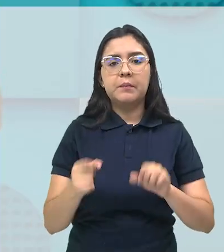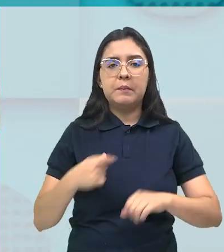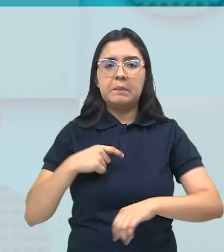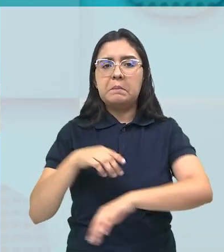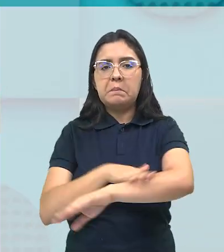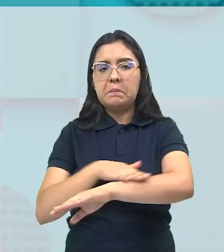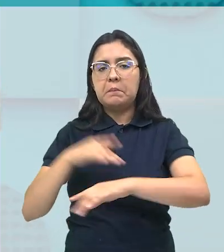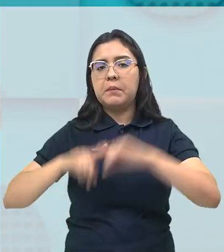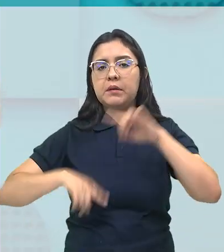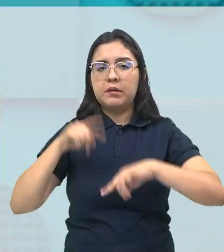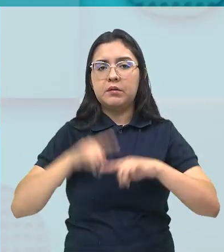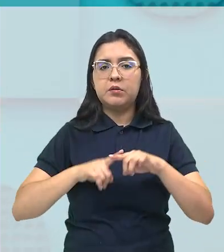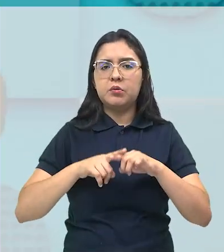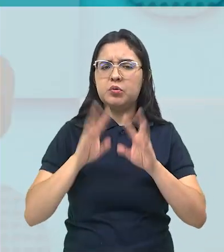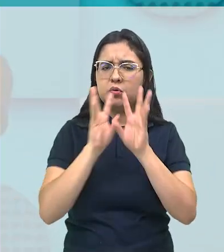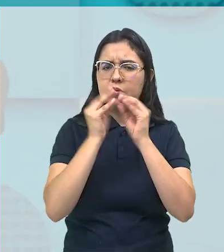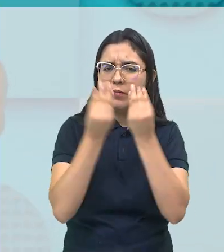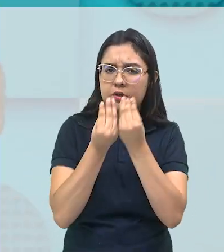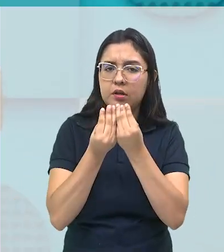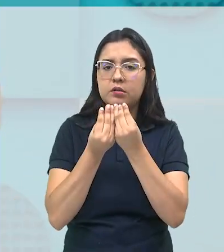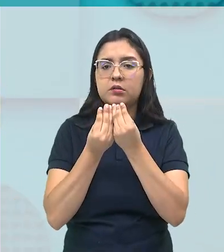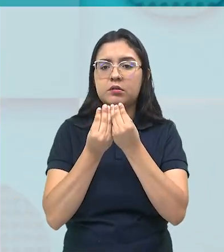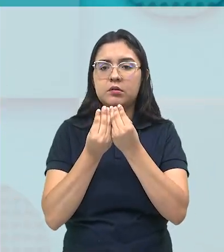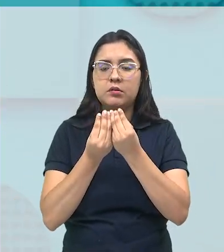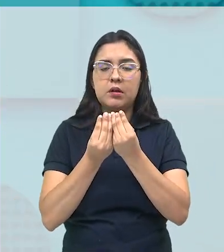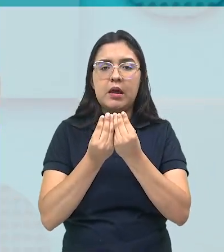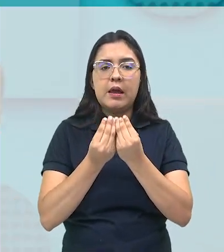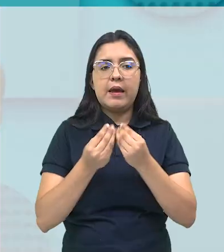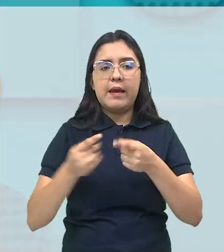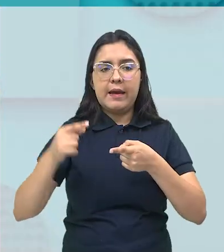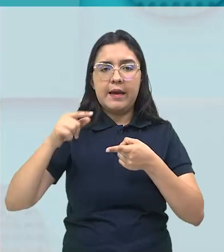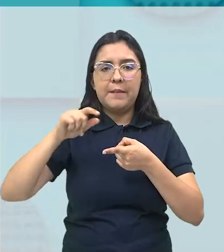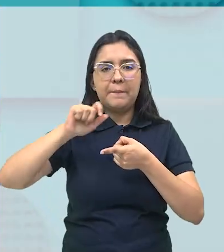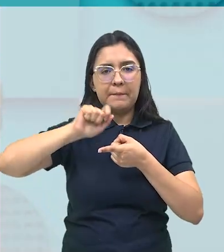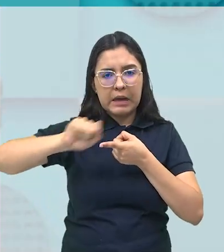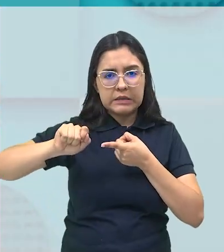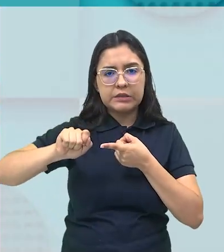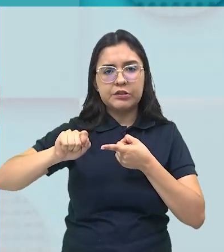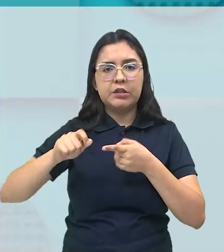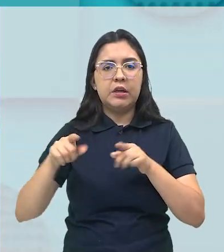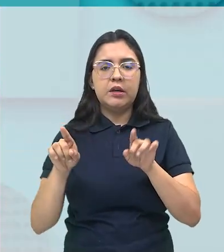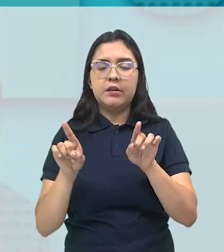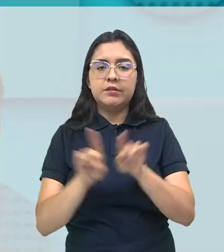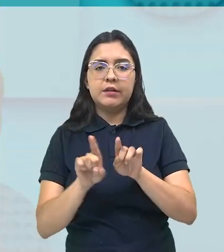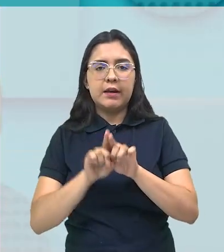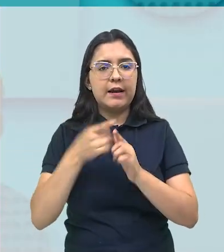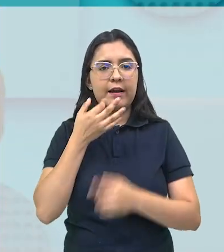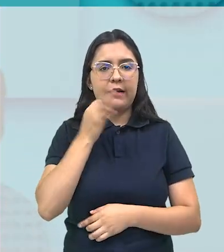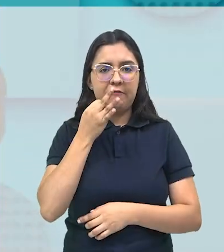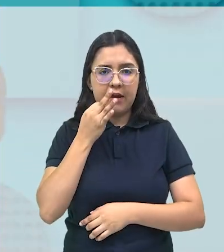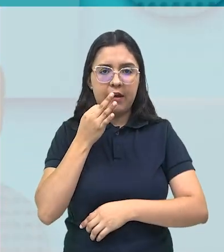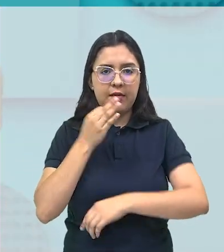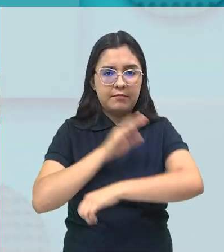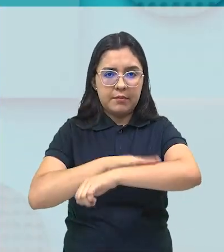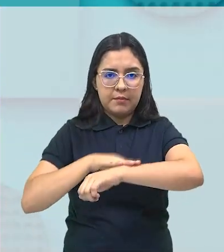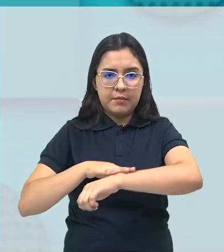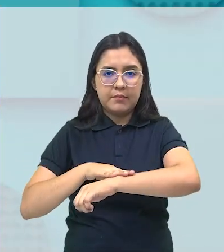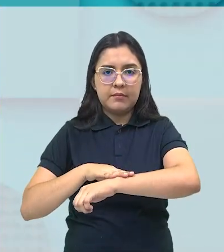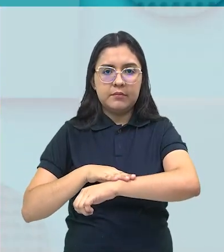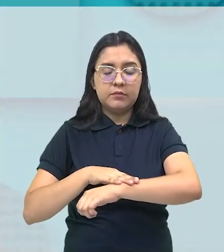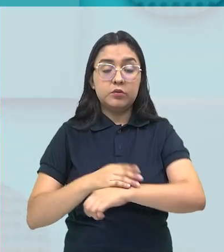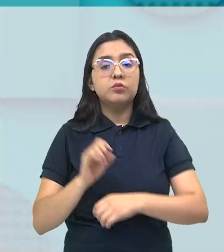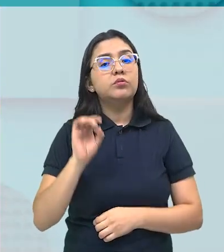nenhuma substância, passa pasta de dente, passa café, não sei o que lá. Não faça isso.